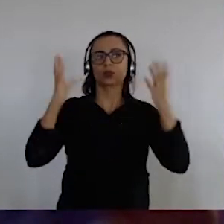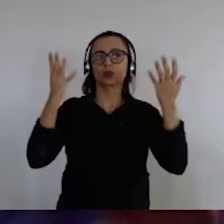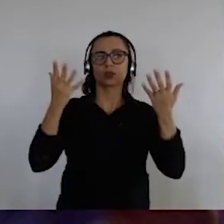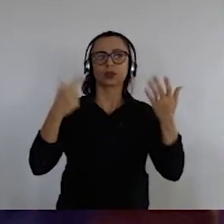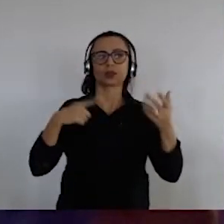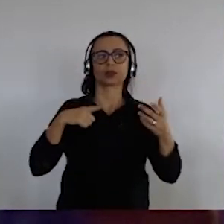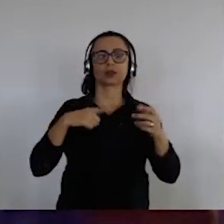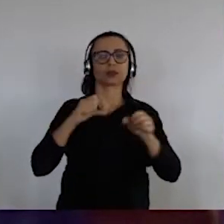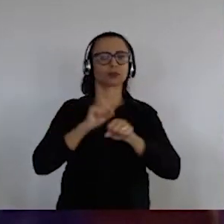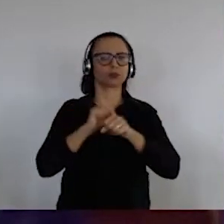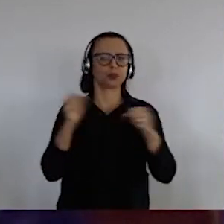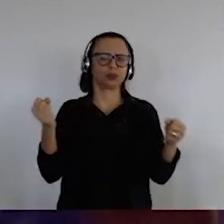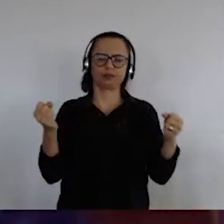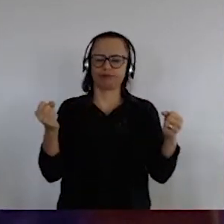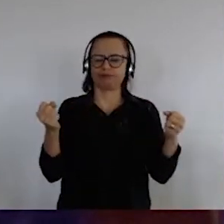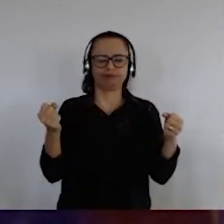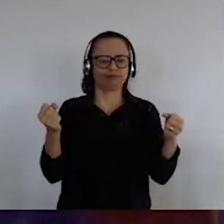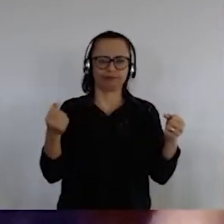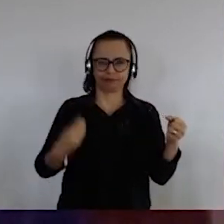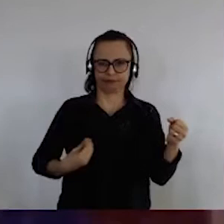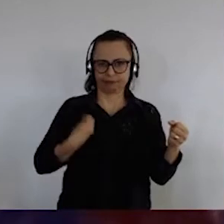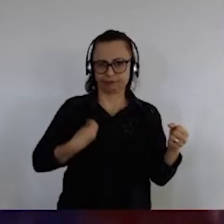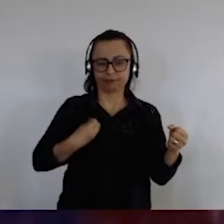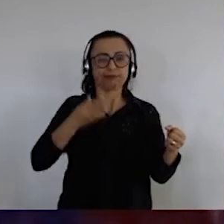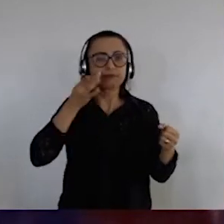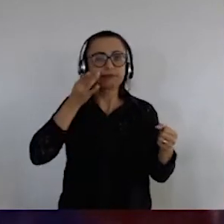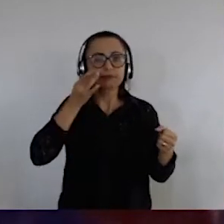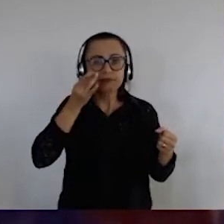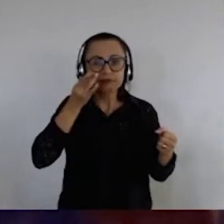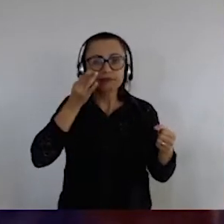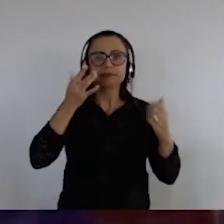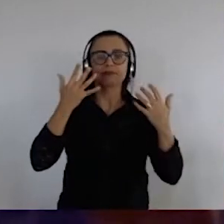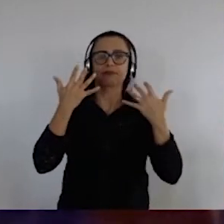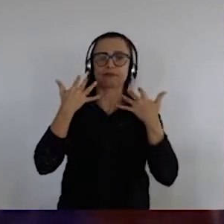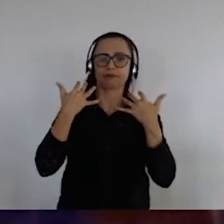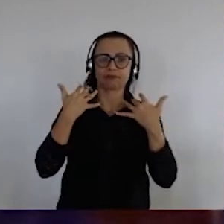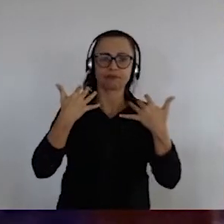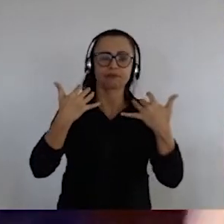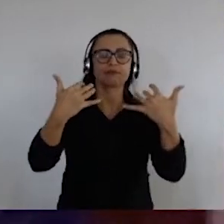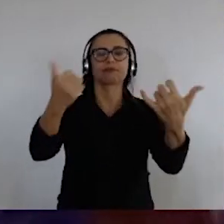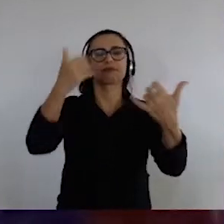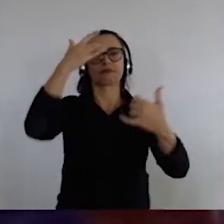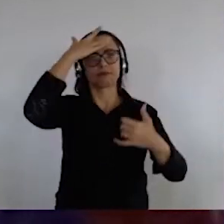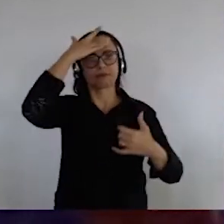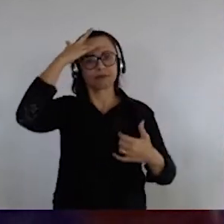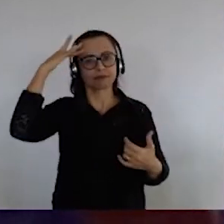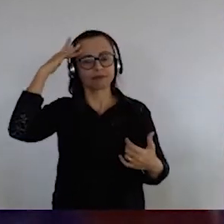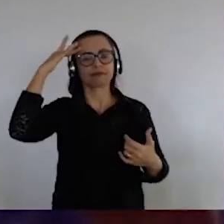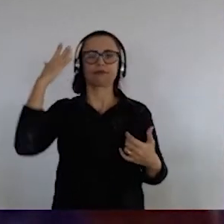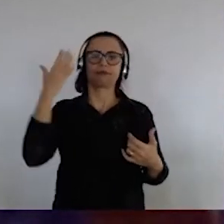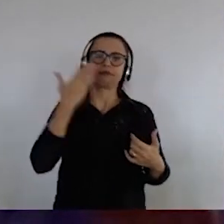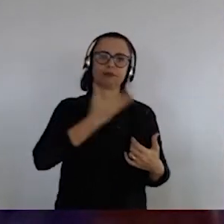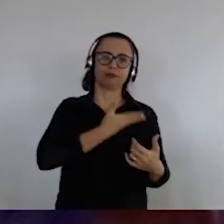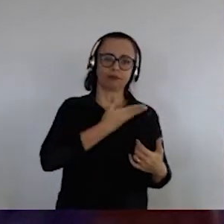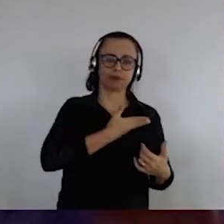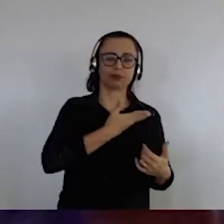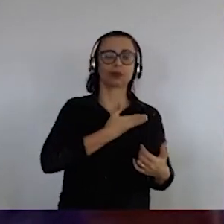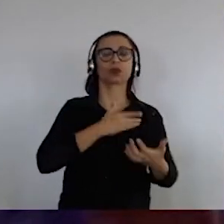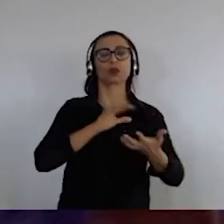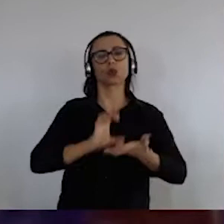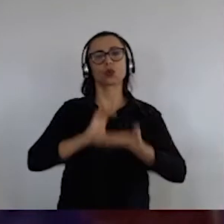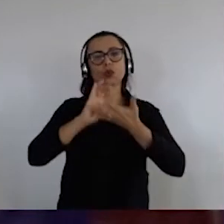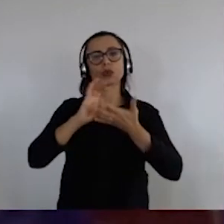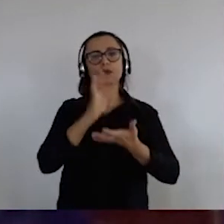estamos impossibilitados de estarmos fisicamente com as pessoas, com os colegas. O Conselho Federal da